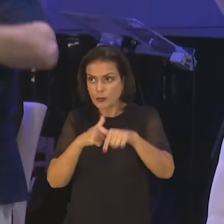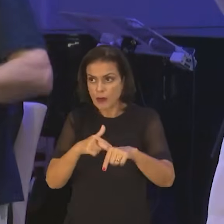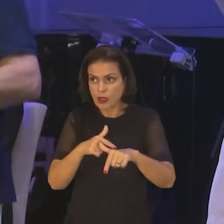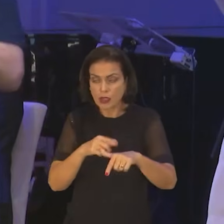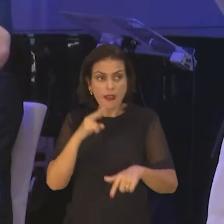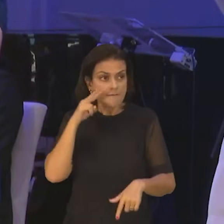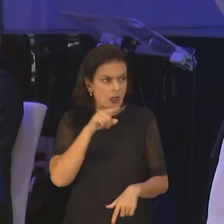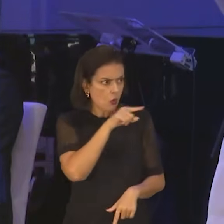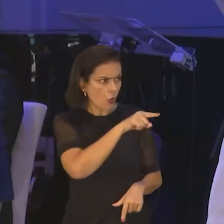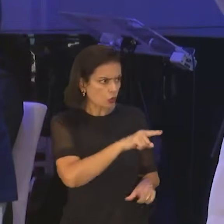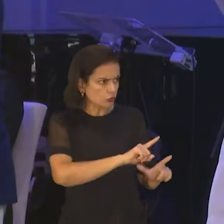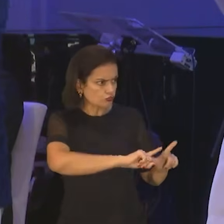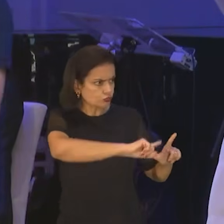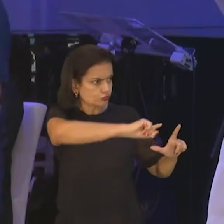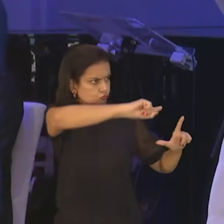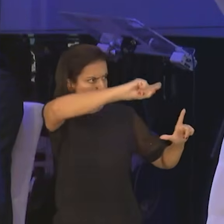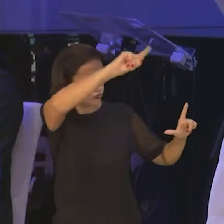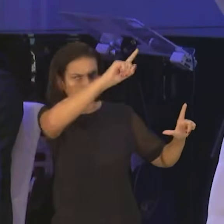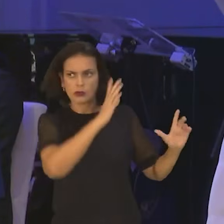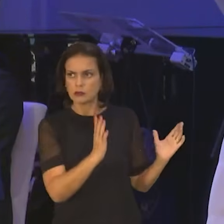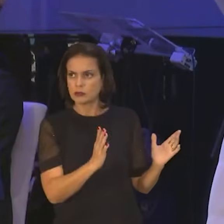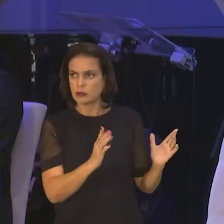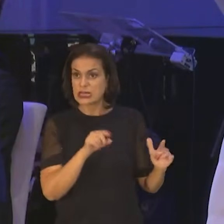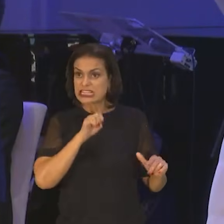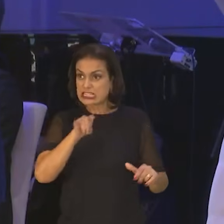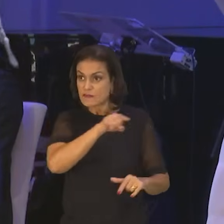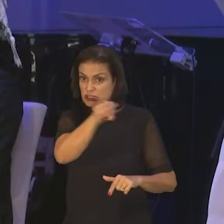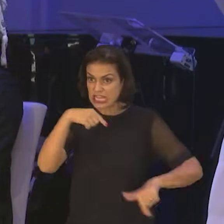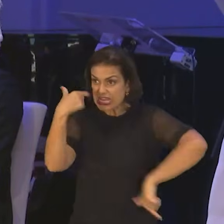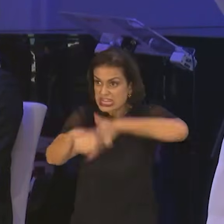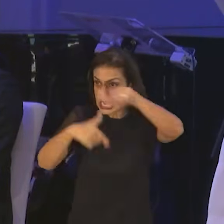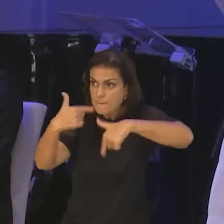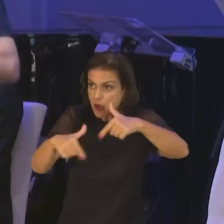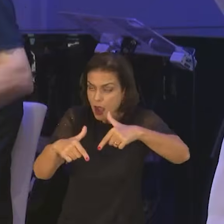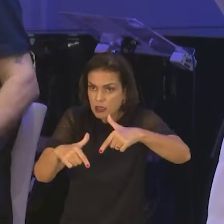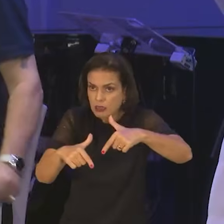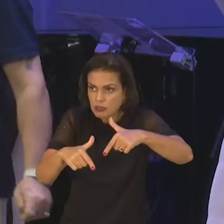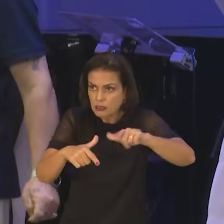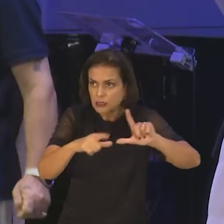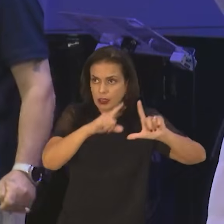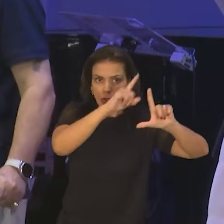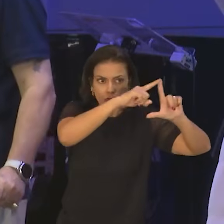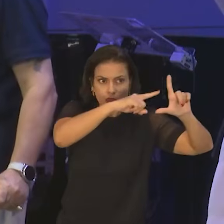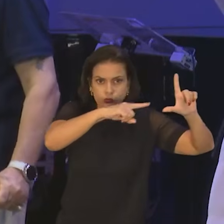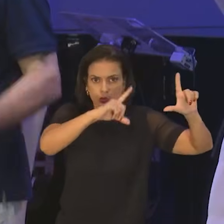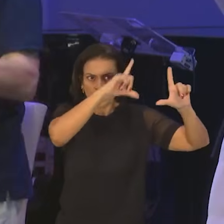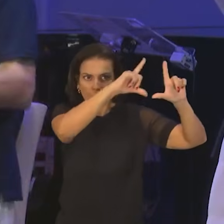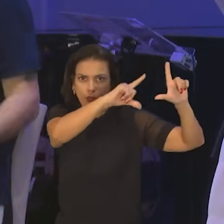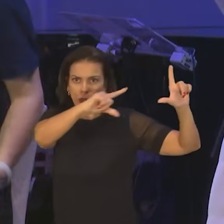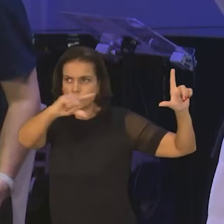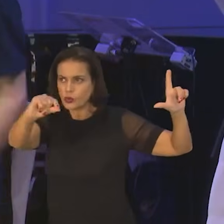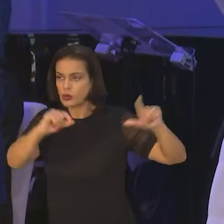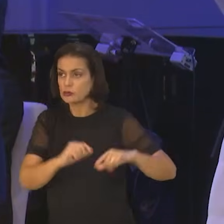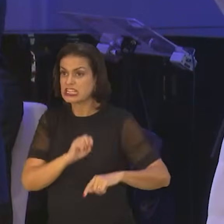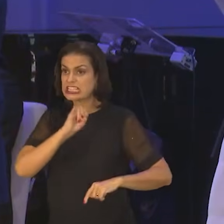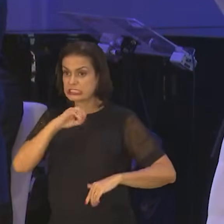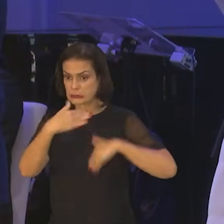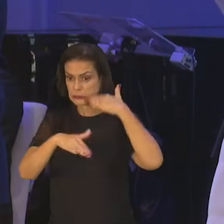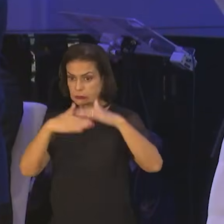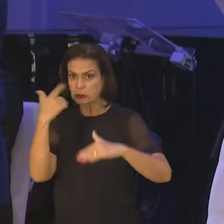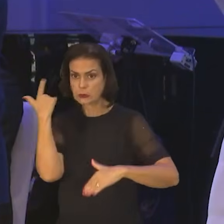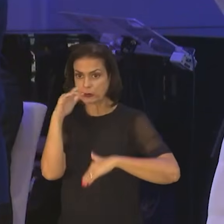outro crescendo. Mas quando você trabalha, você avança, você não vê ninguém mais crescendo ao seu lado. Se você